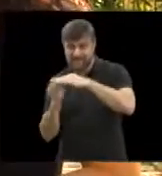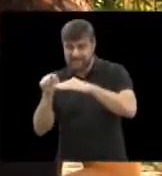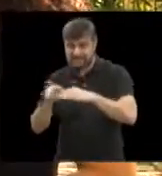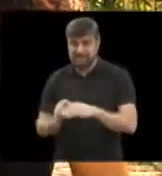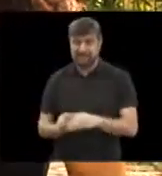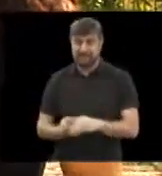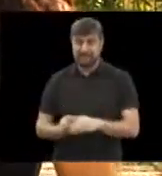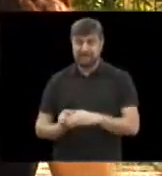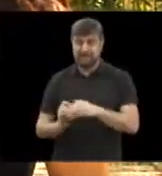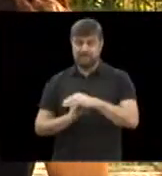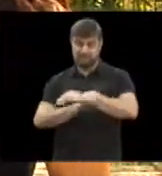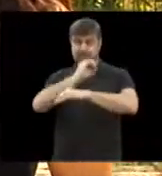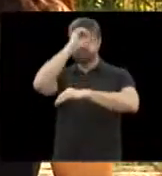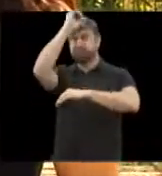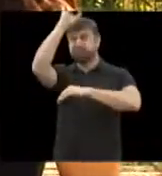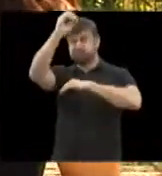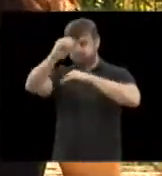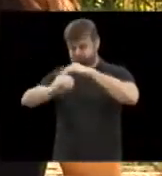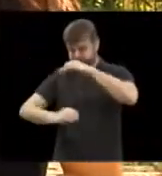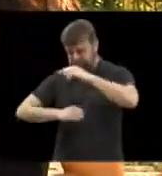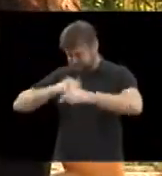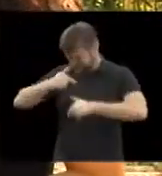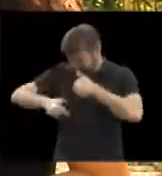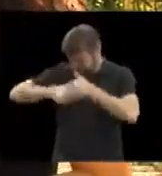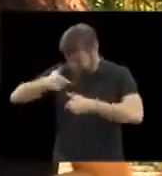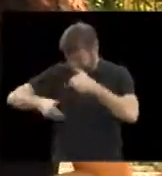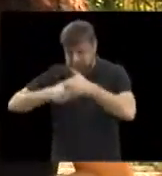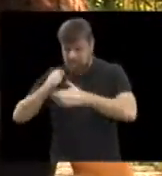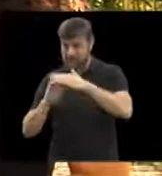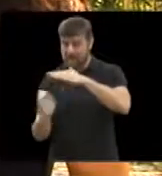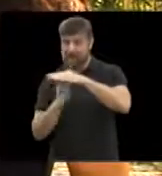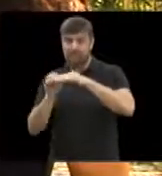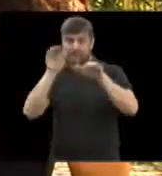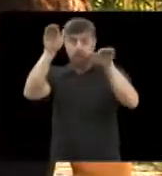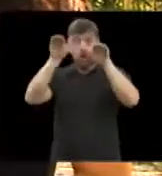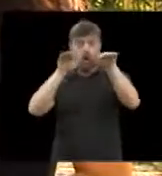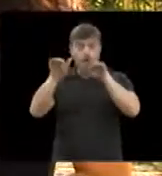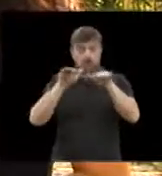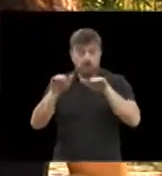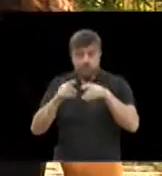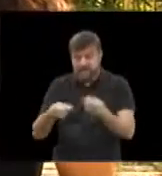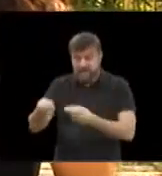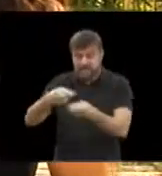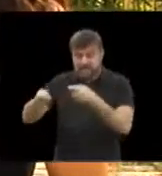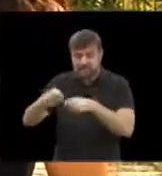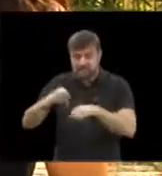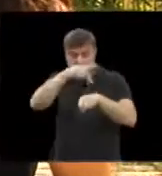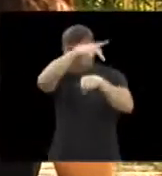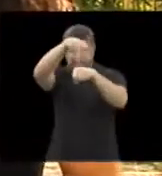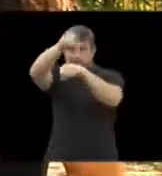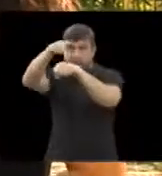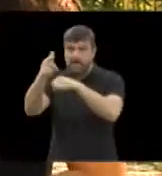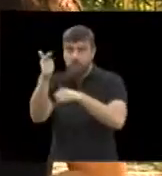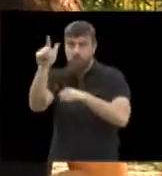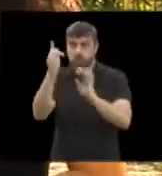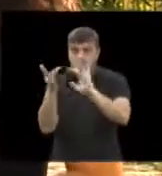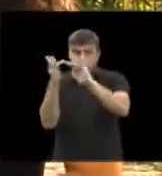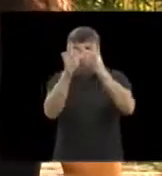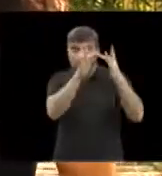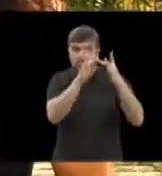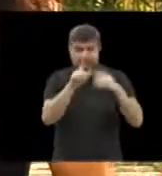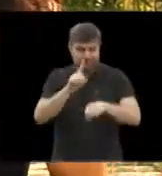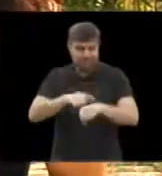à noite, às vezes ela virava à noite, por ser uma empresa voltada para a logística, então ela trabalhava com outros países em que o fuso horário não ajudava